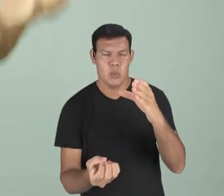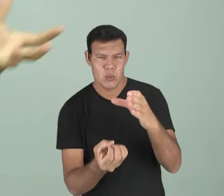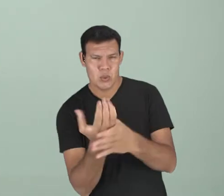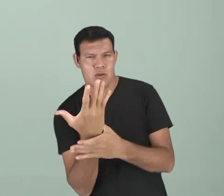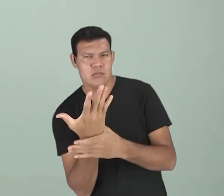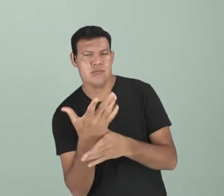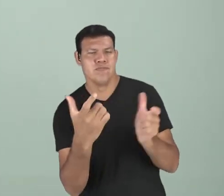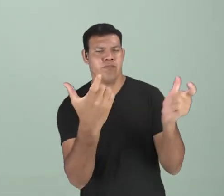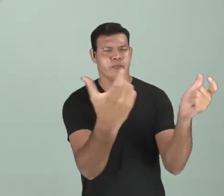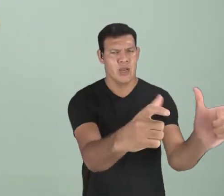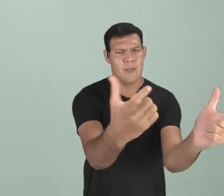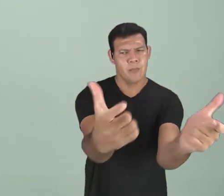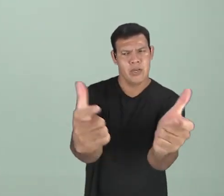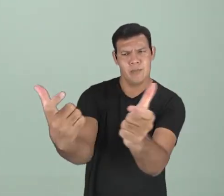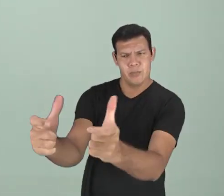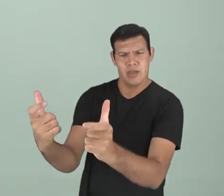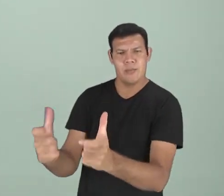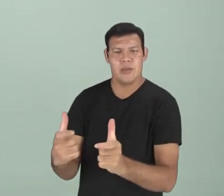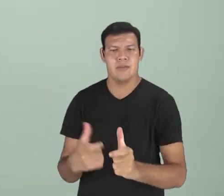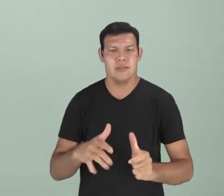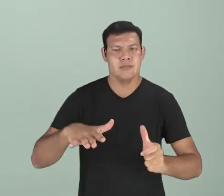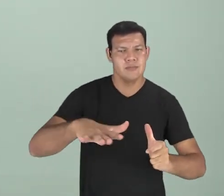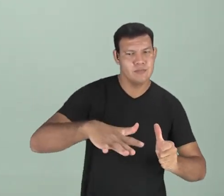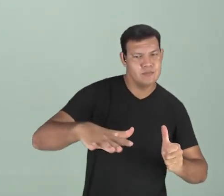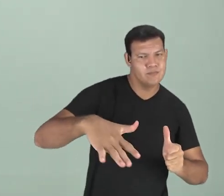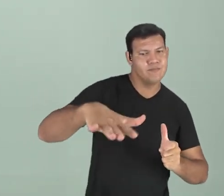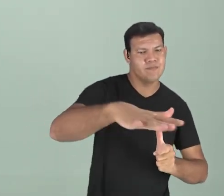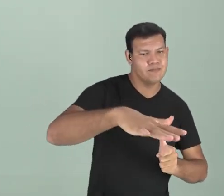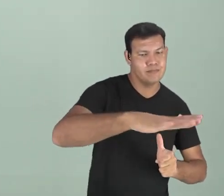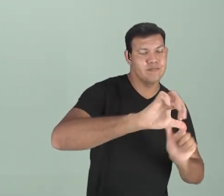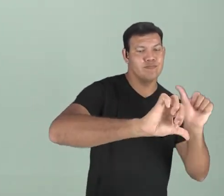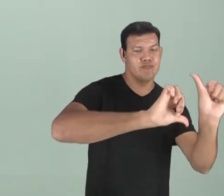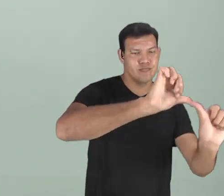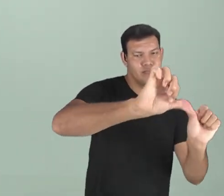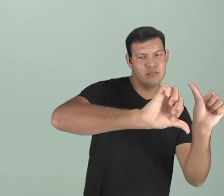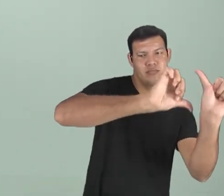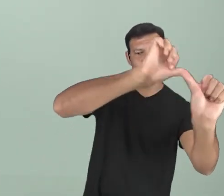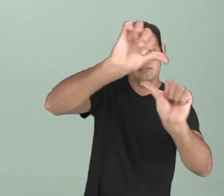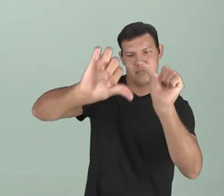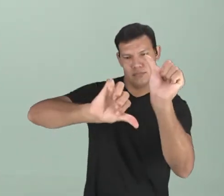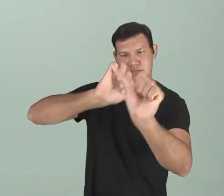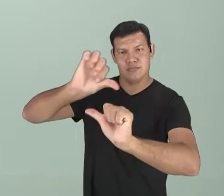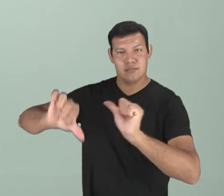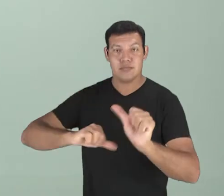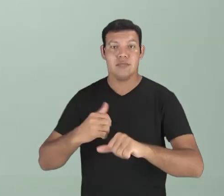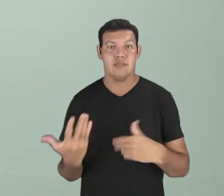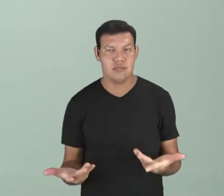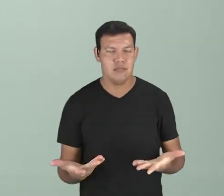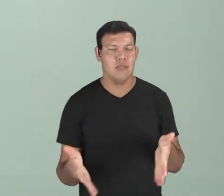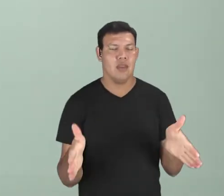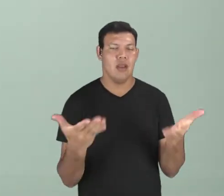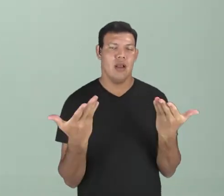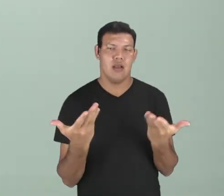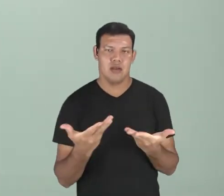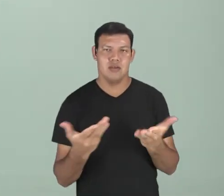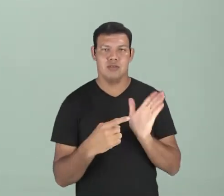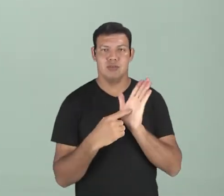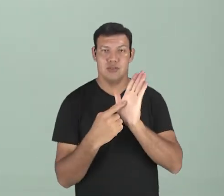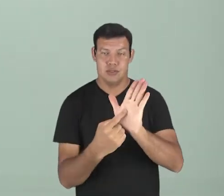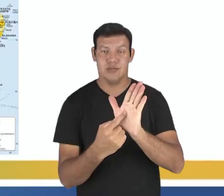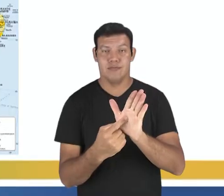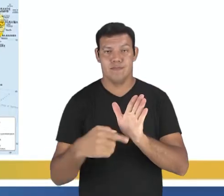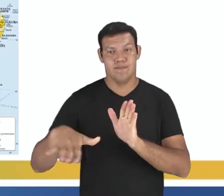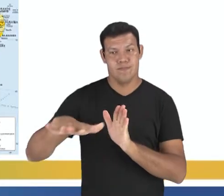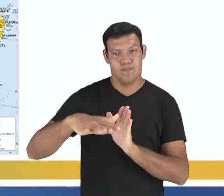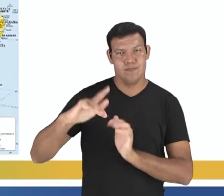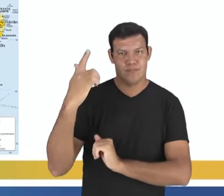mais lugares, cada vez mais o espaço vai sendo modificado. Exemplo disso, vamos ver um pouquinho do espaço geográfico brasileiro. Observem